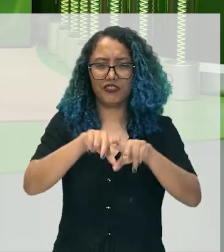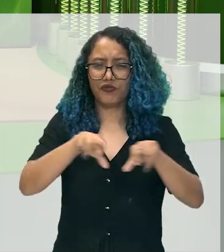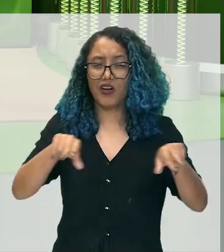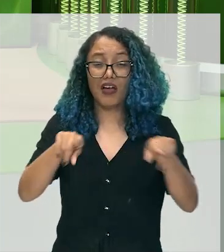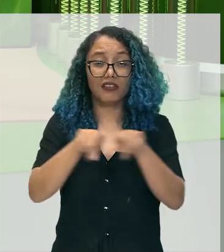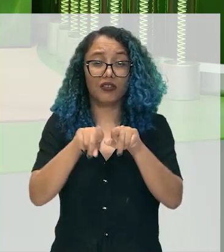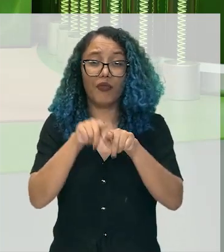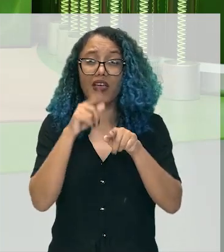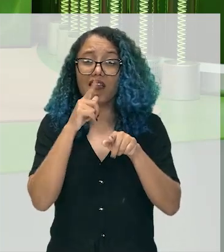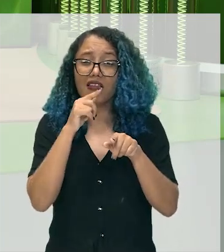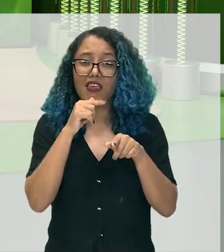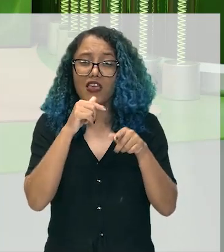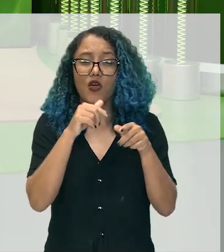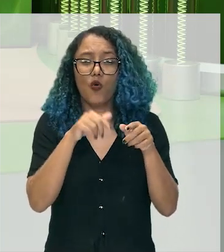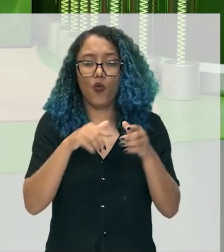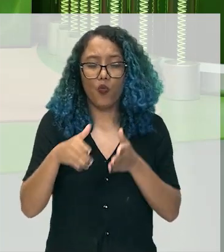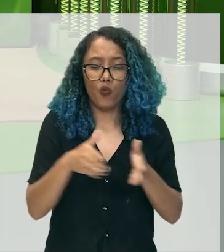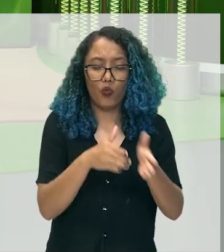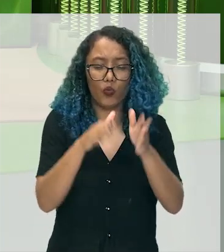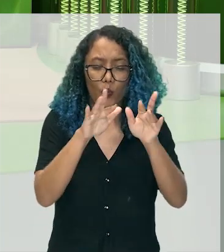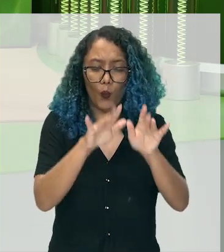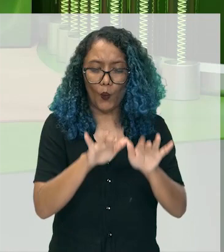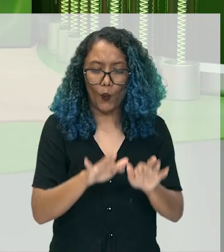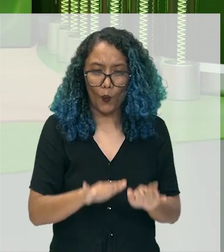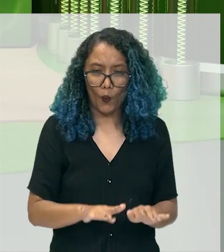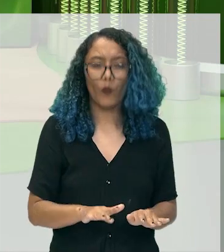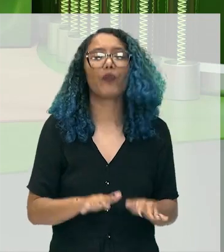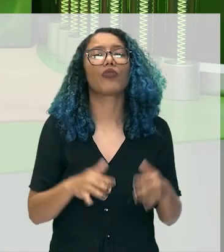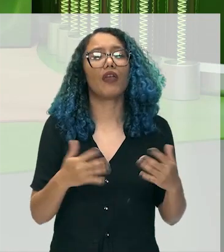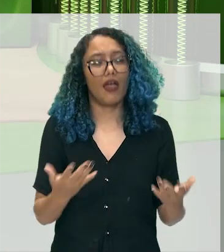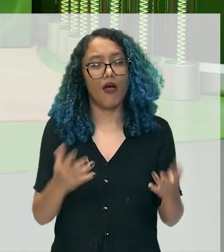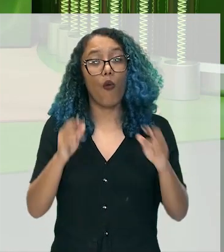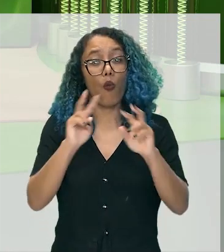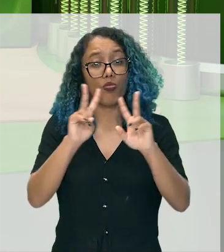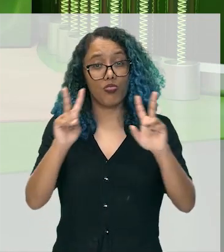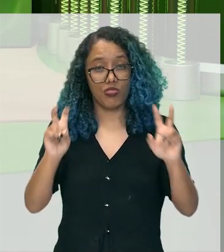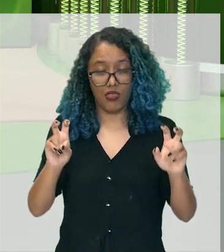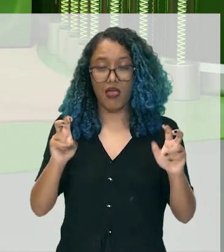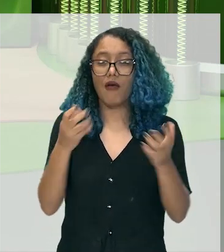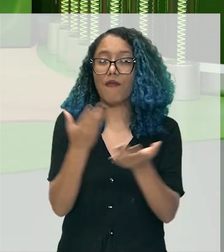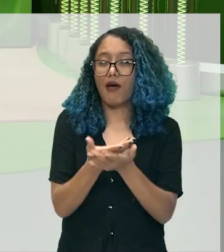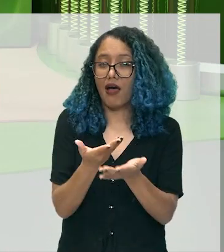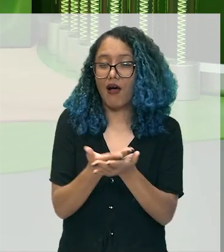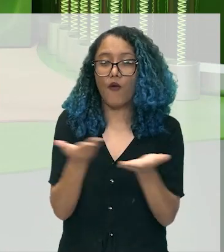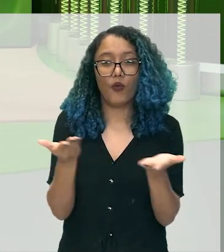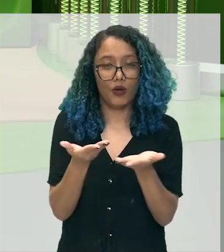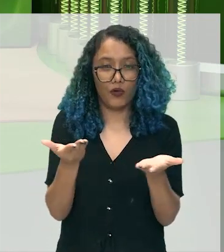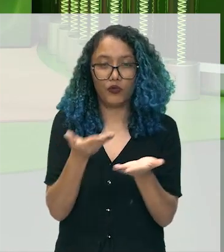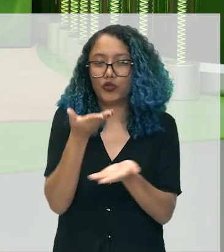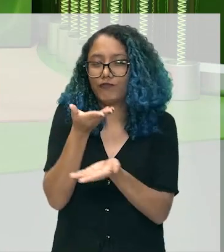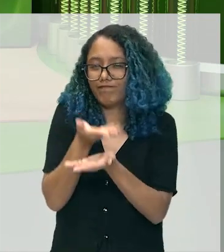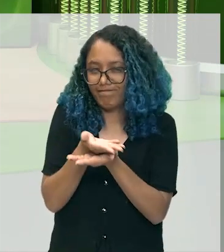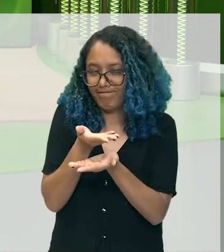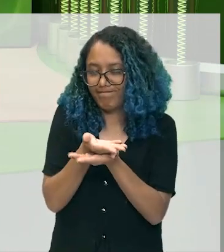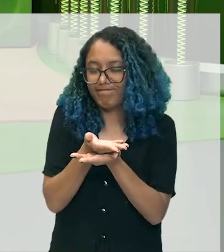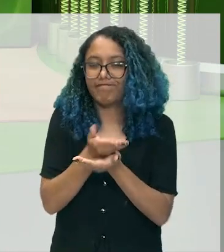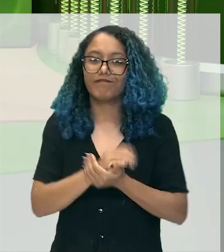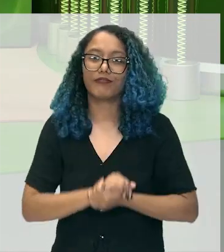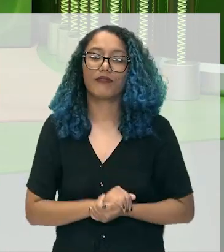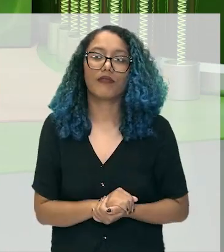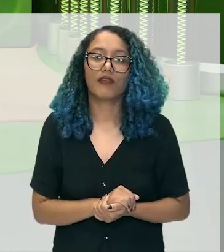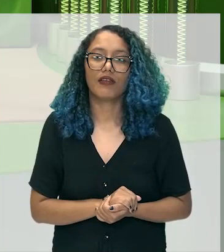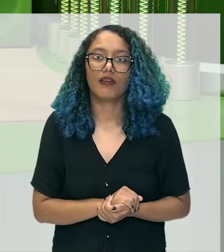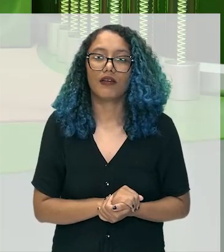secaram. Então, este daí vai ser o assunto que nós vamos tratar na nossa aula,